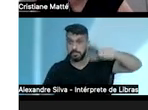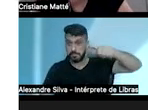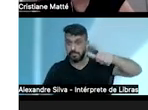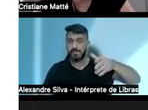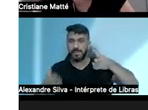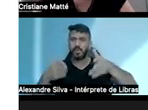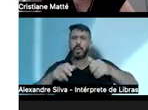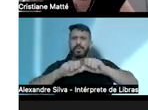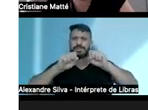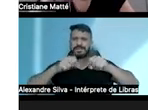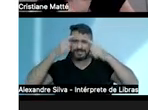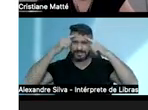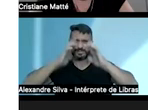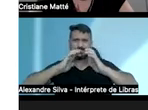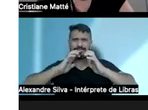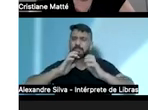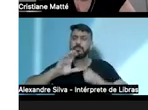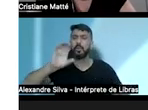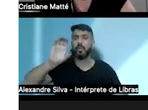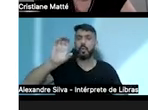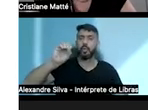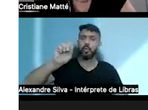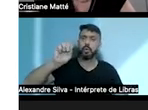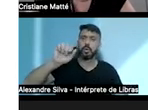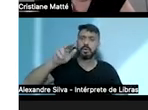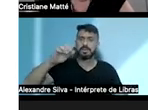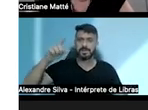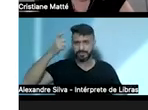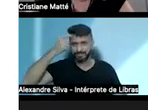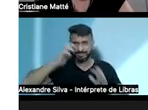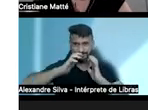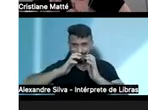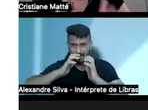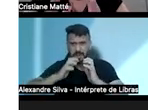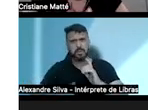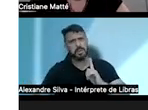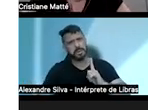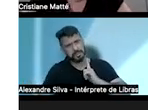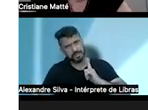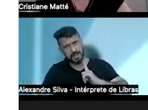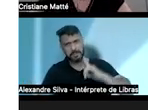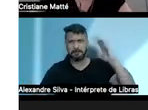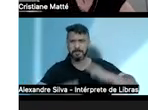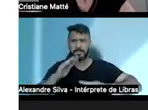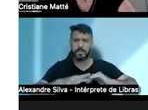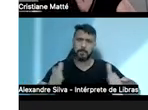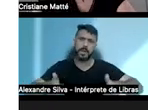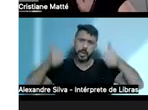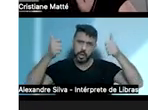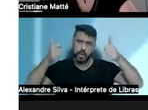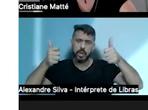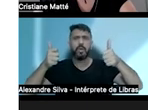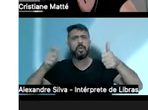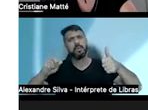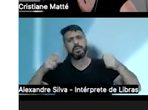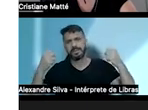nervoso central, cognição sempre é algo muito importante que a gente quer saber como é que tá, né? Será que eu tenho uma habilidade melhorada ou não com o exercício?